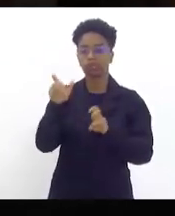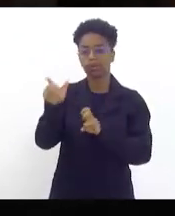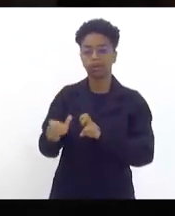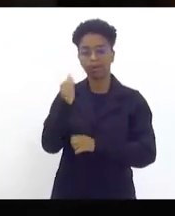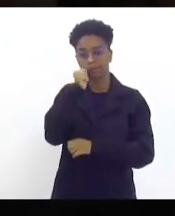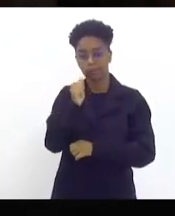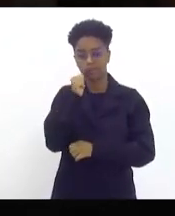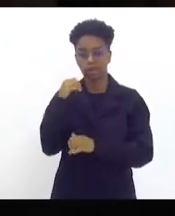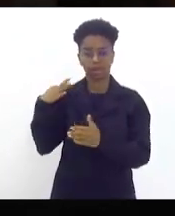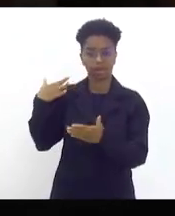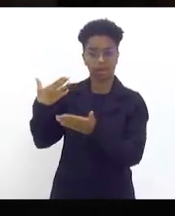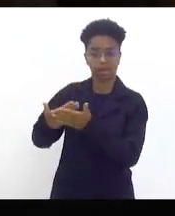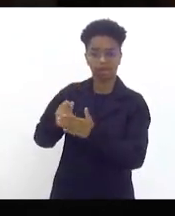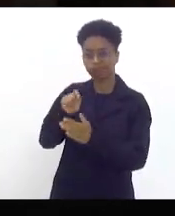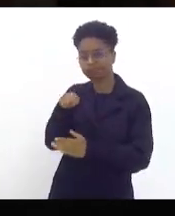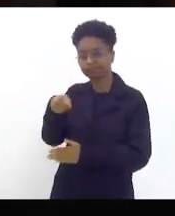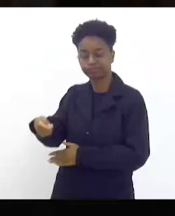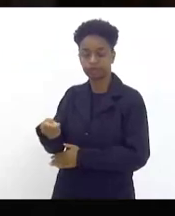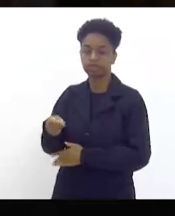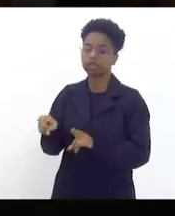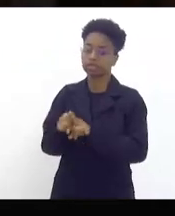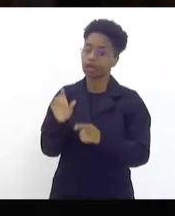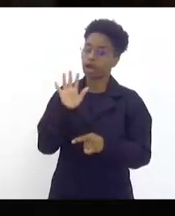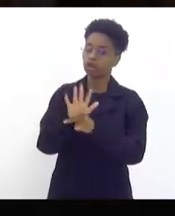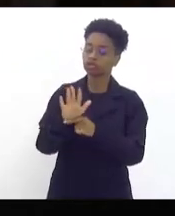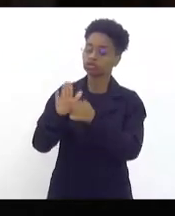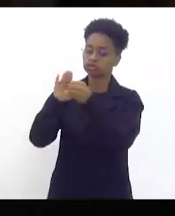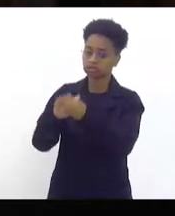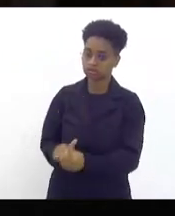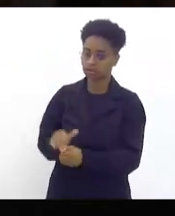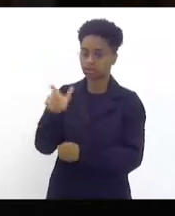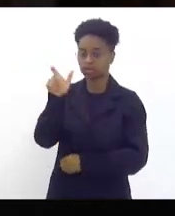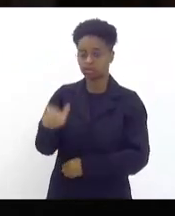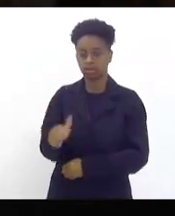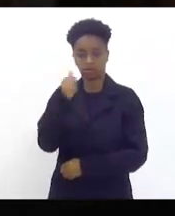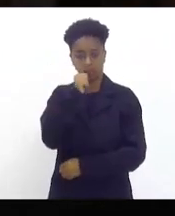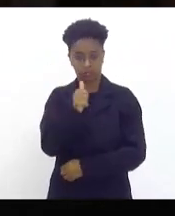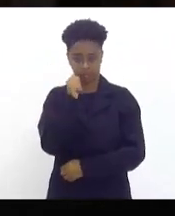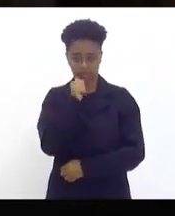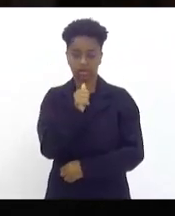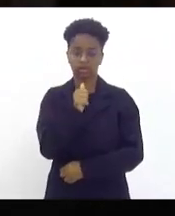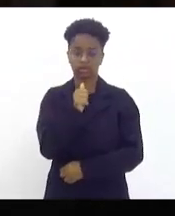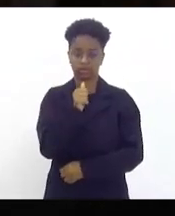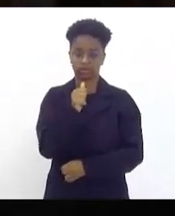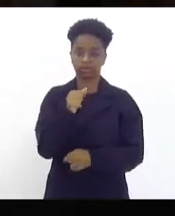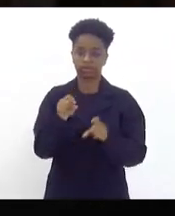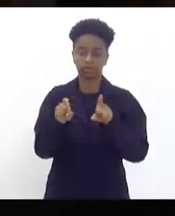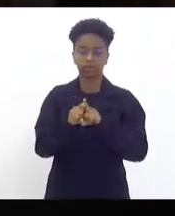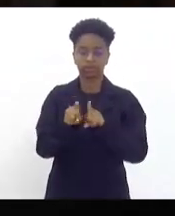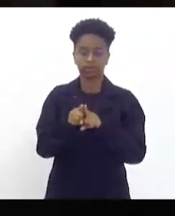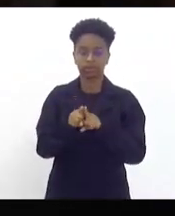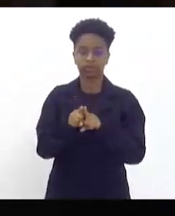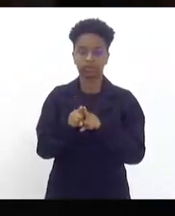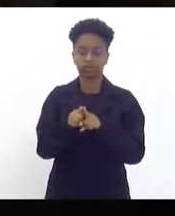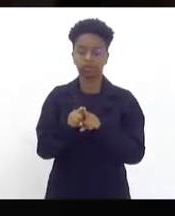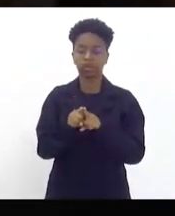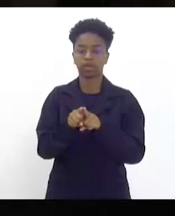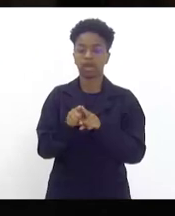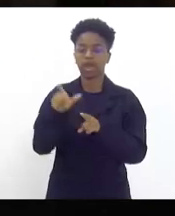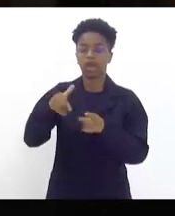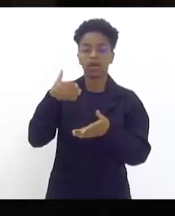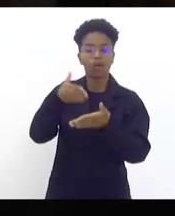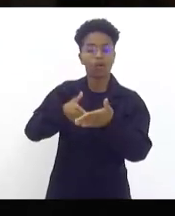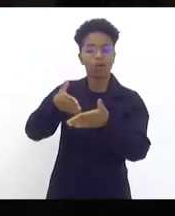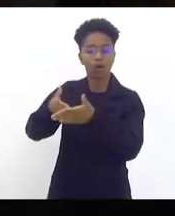mulheres receberam ao longo da história e que contribuem para opressão das mulheres e se tornam Óbvio se obstáculo